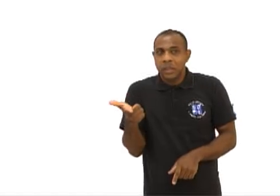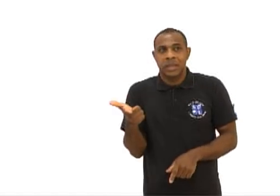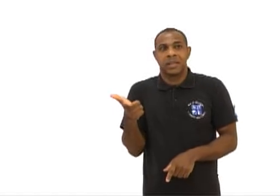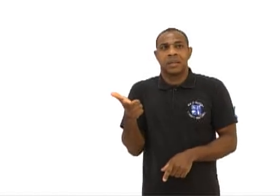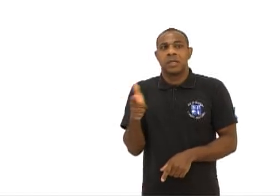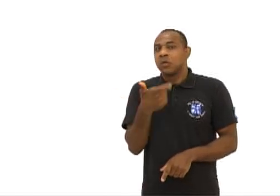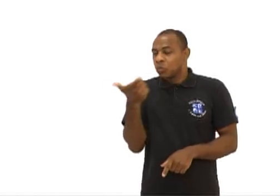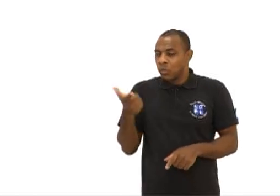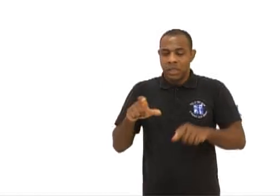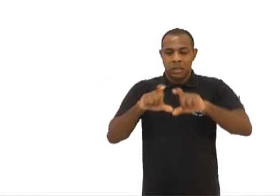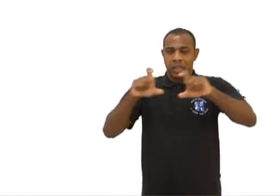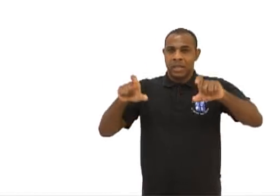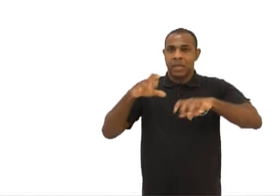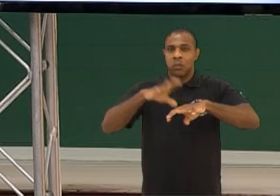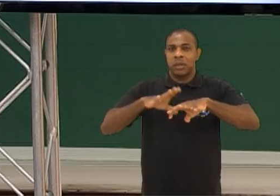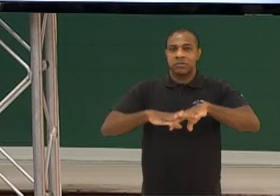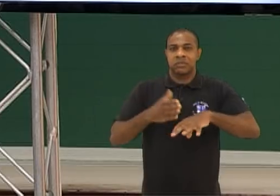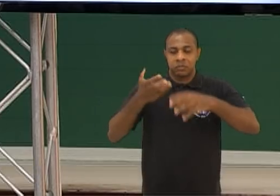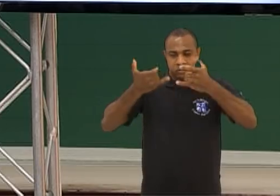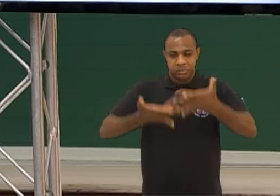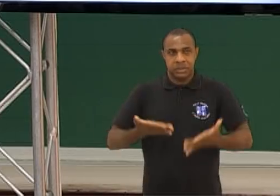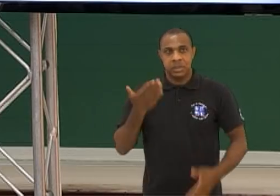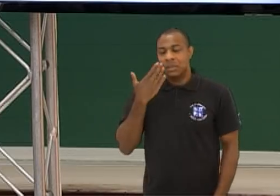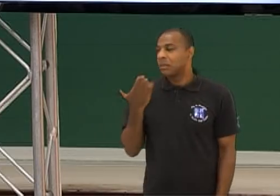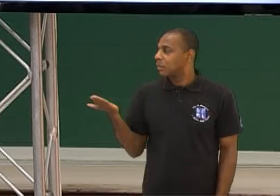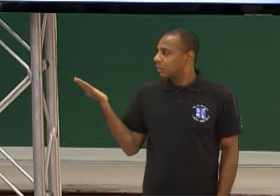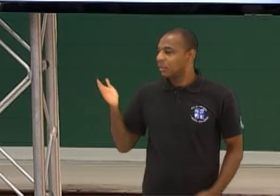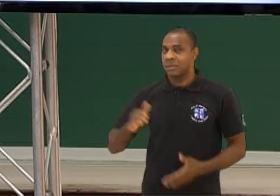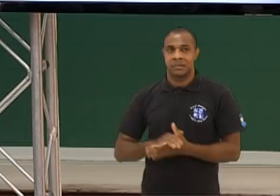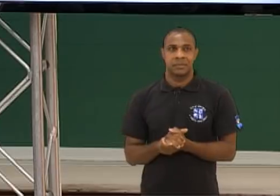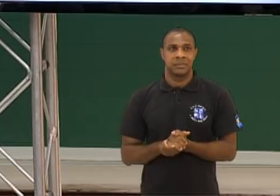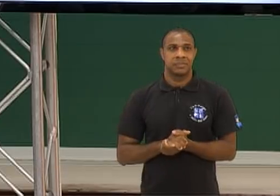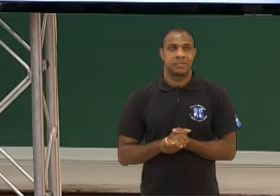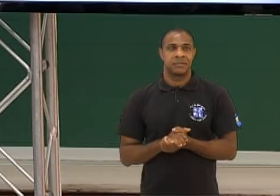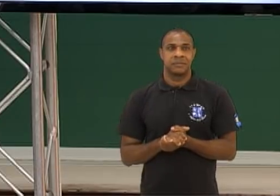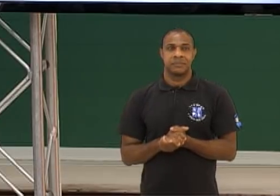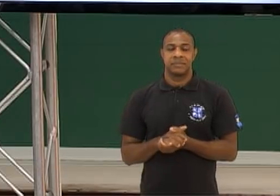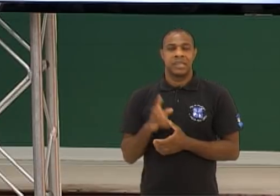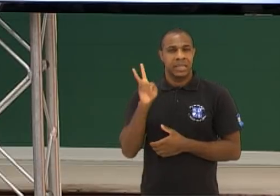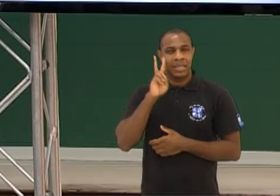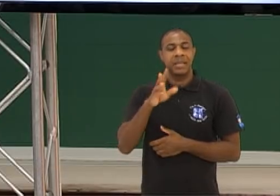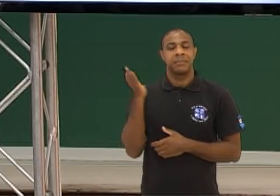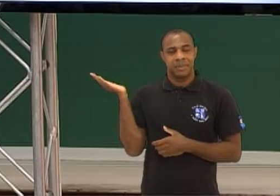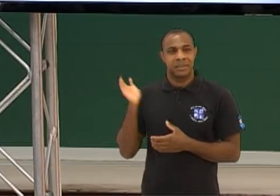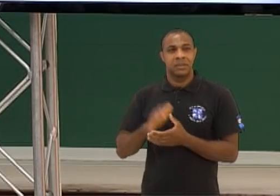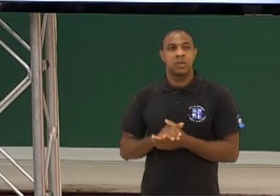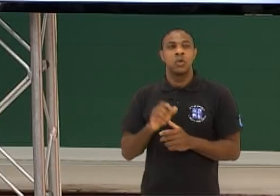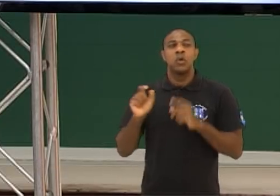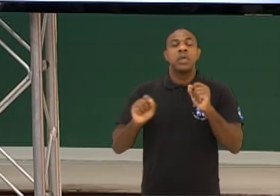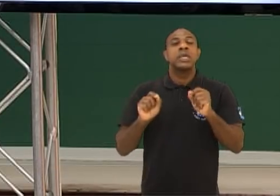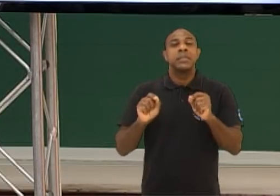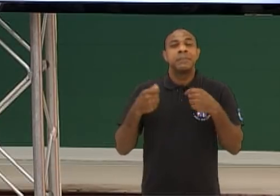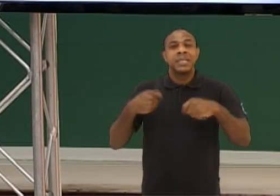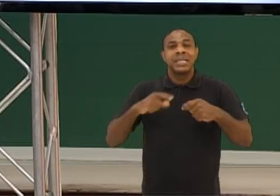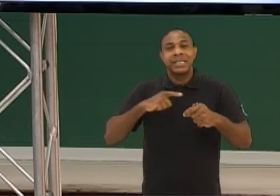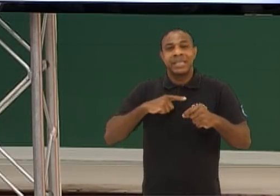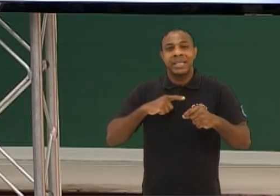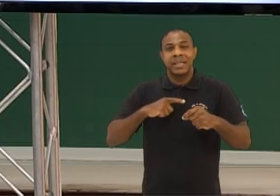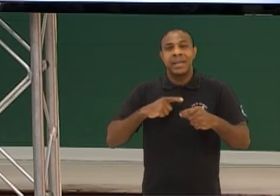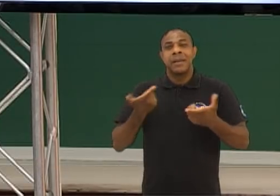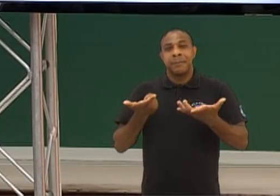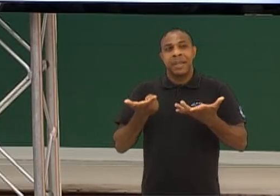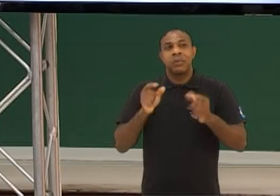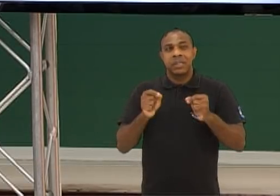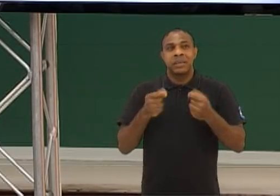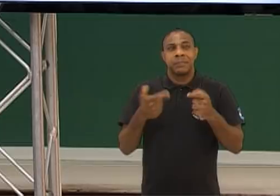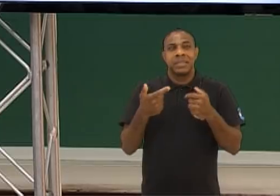equações. Opa, professora, esse daí agora eu não lembro. Opa, lembra sim. O que precisa ter para ser equação? Precisa ter sinal